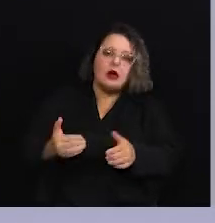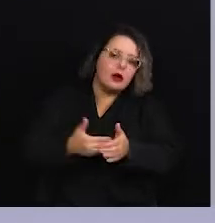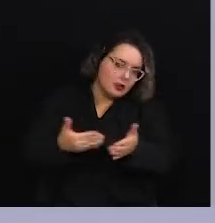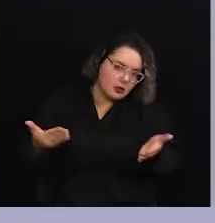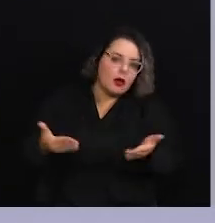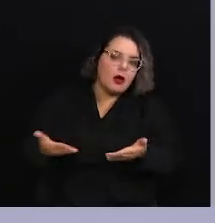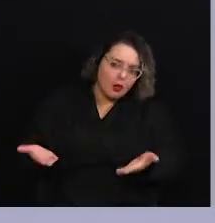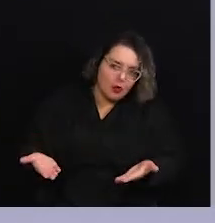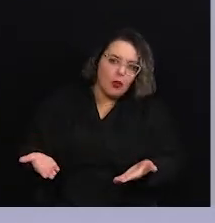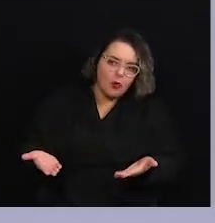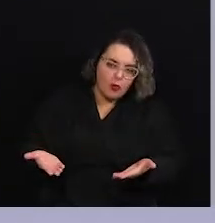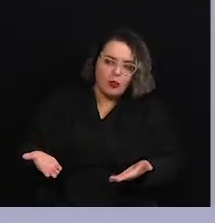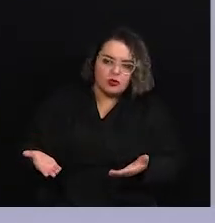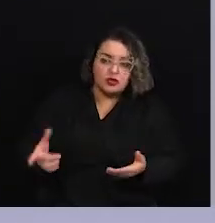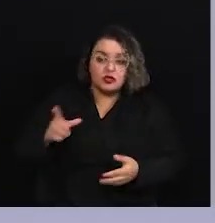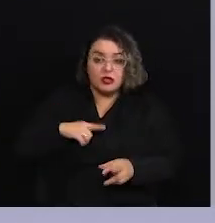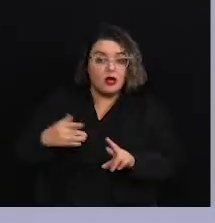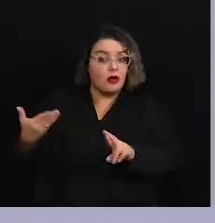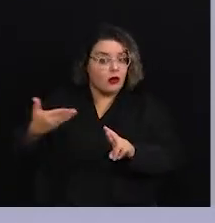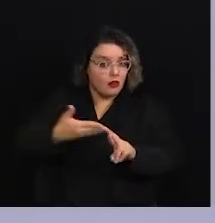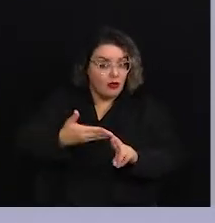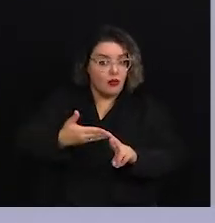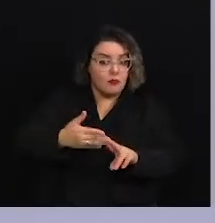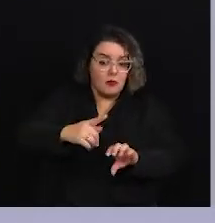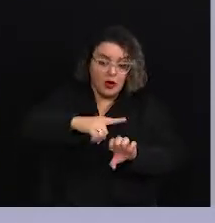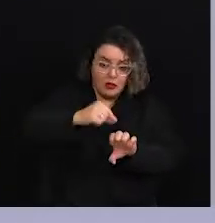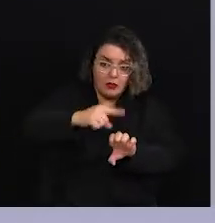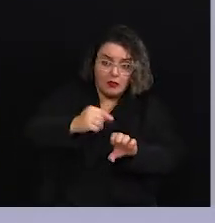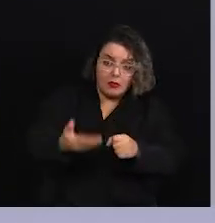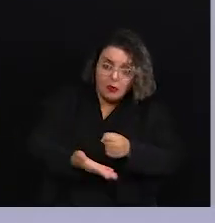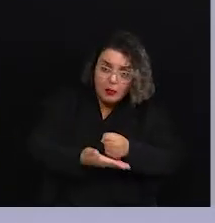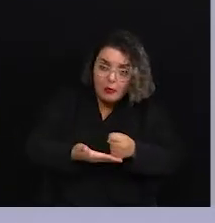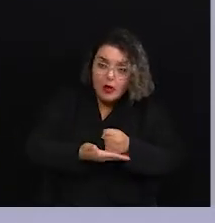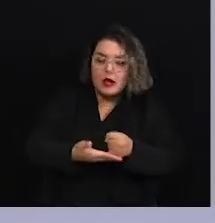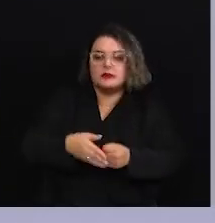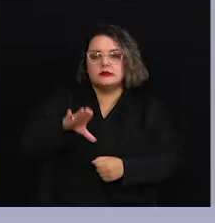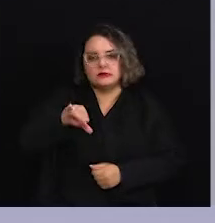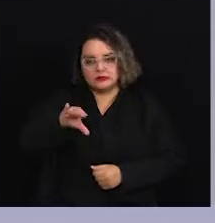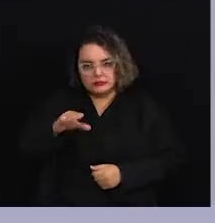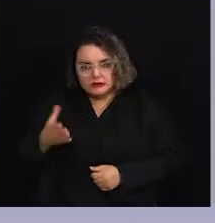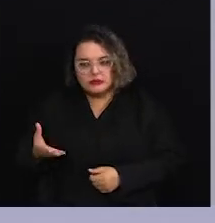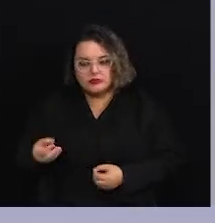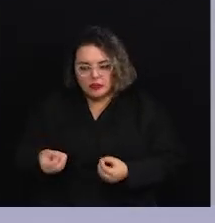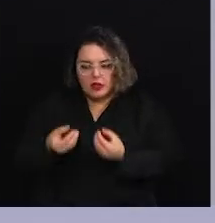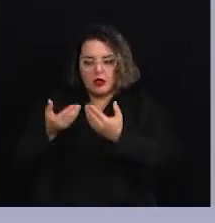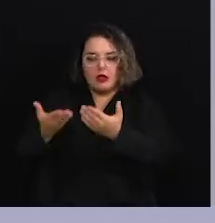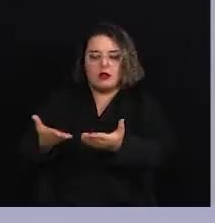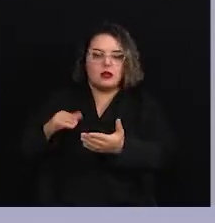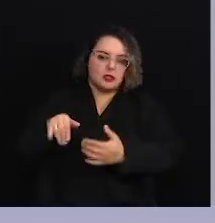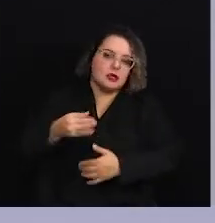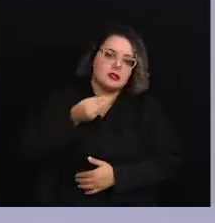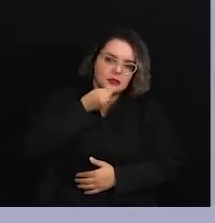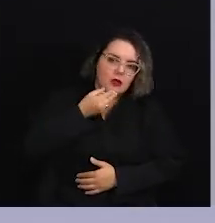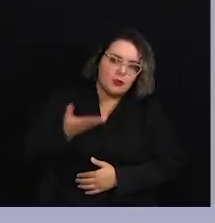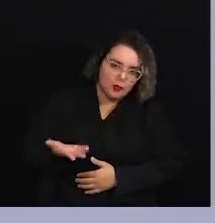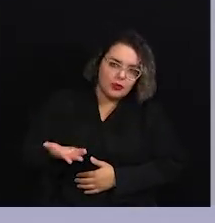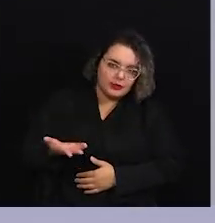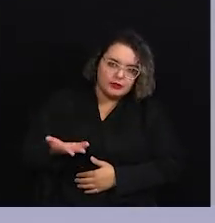né? Porque ela dá a referência necessária para o empreendedor de base científica. Então isso